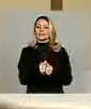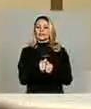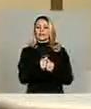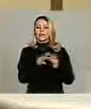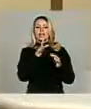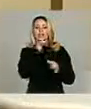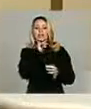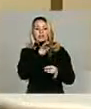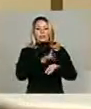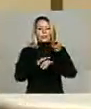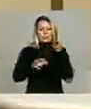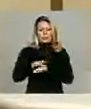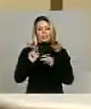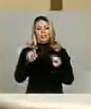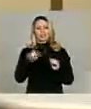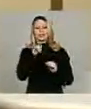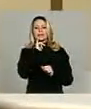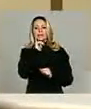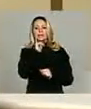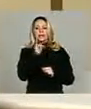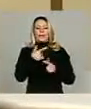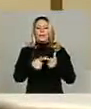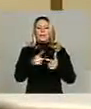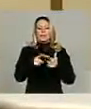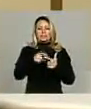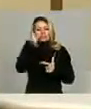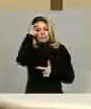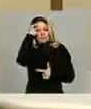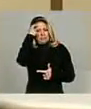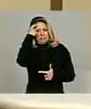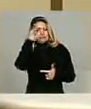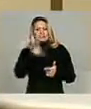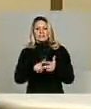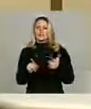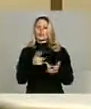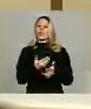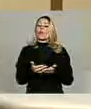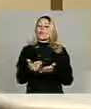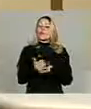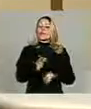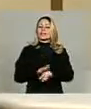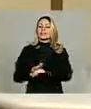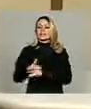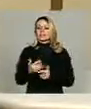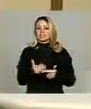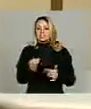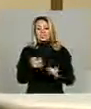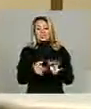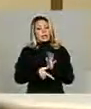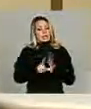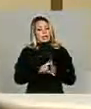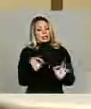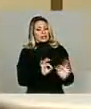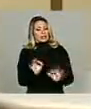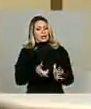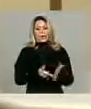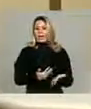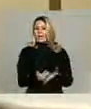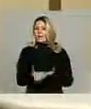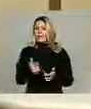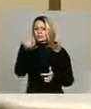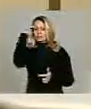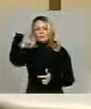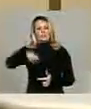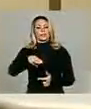A fenilcetonúria é um erro inato do metabolismo. Ela é uma doença de origem genética que, se não tratada, vai levar à deficiência mental.